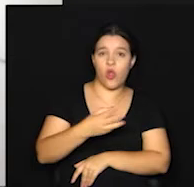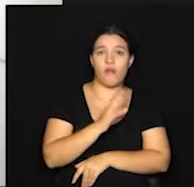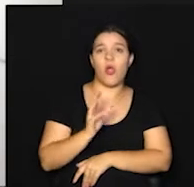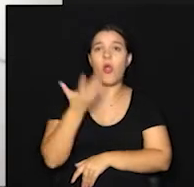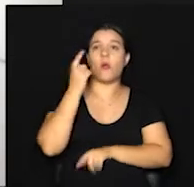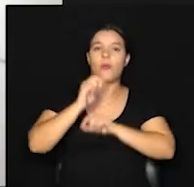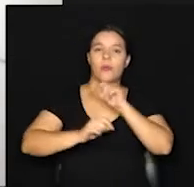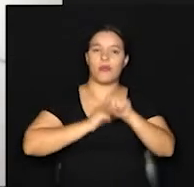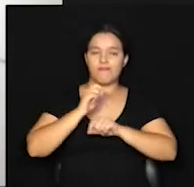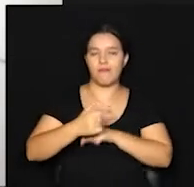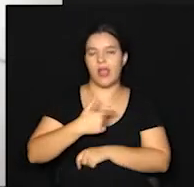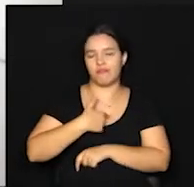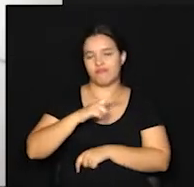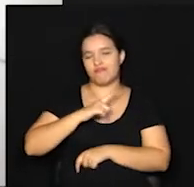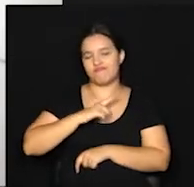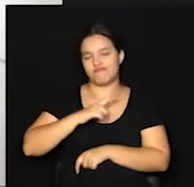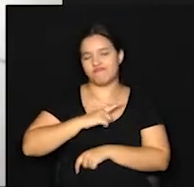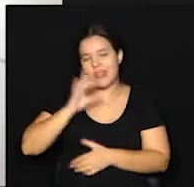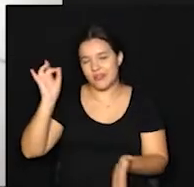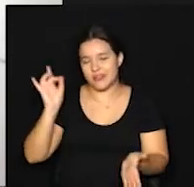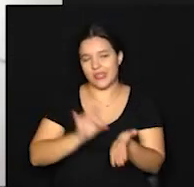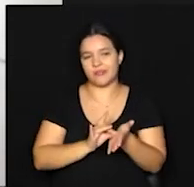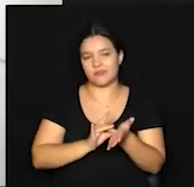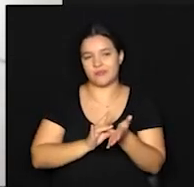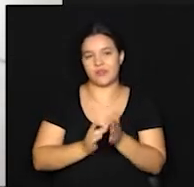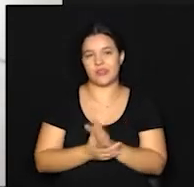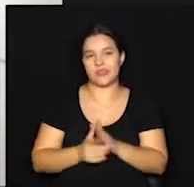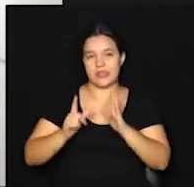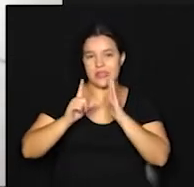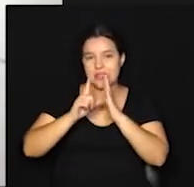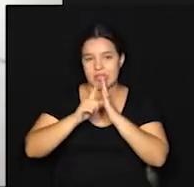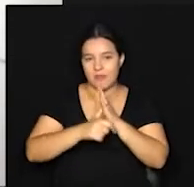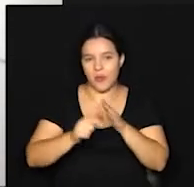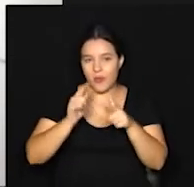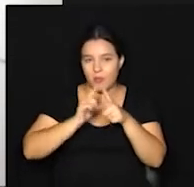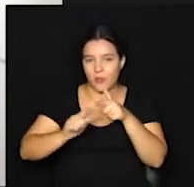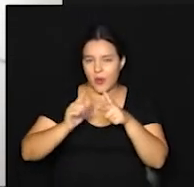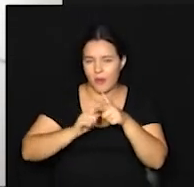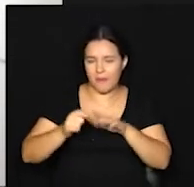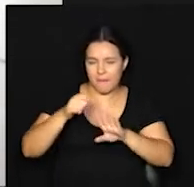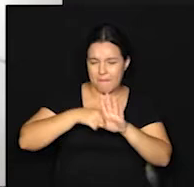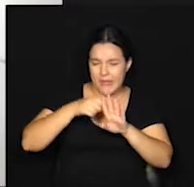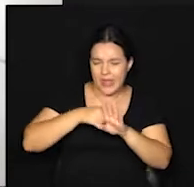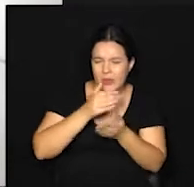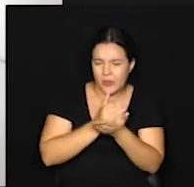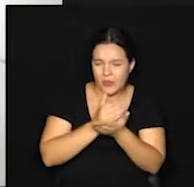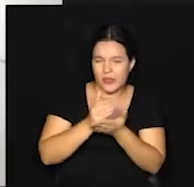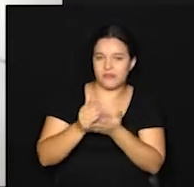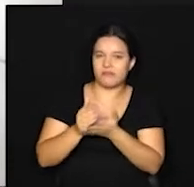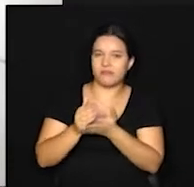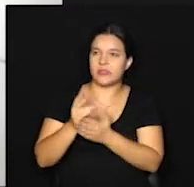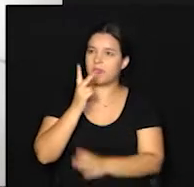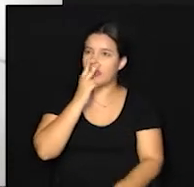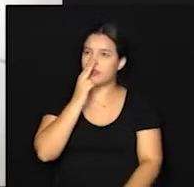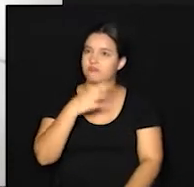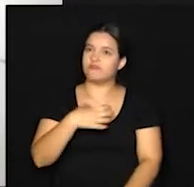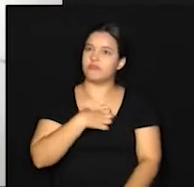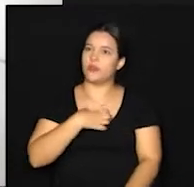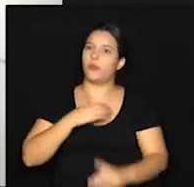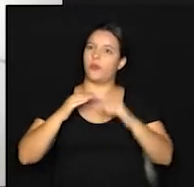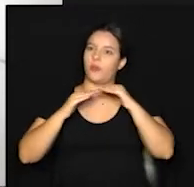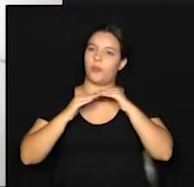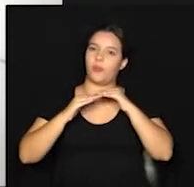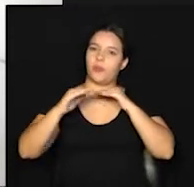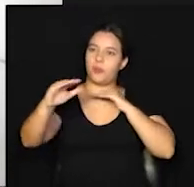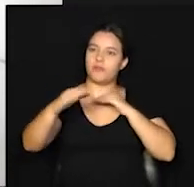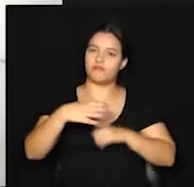eu tenho certeza que depois que passar essa tempestade dos primeiros meses e você se estabilizar,